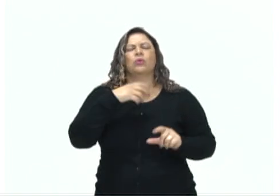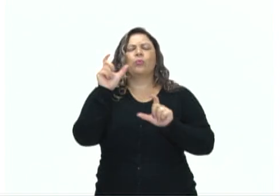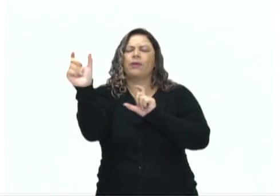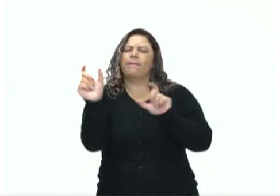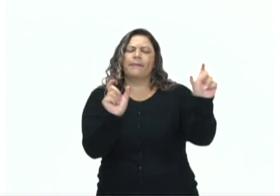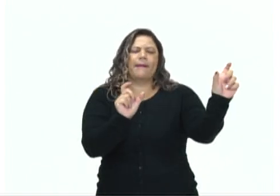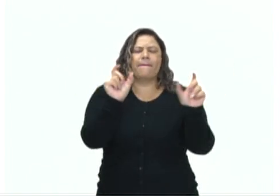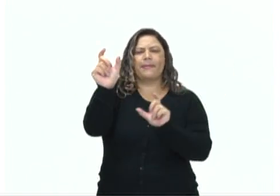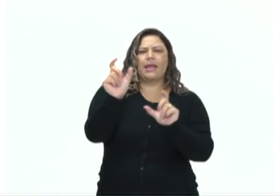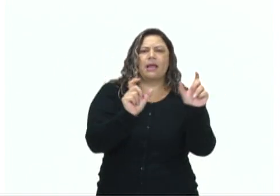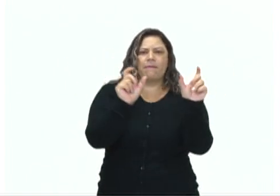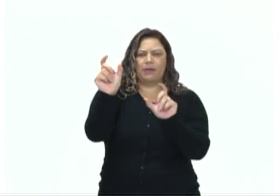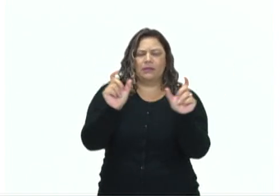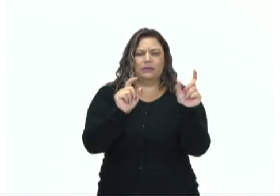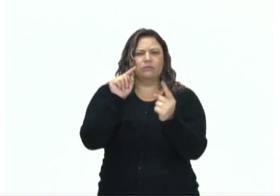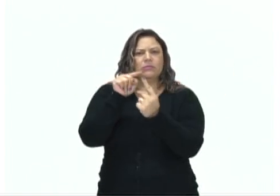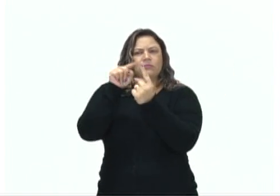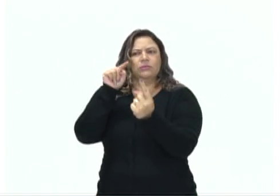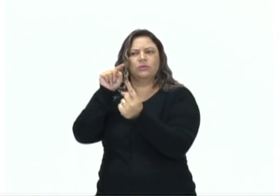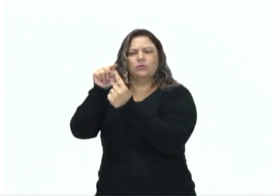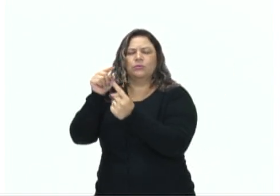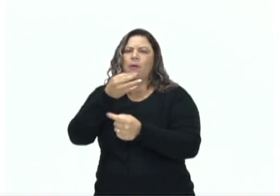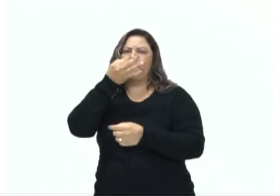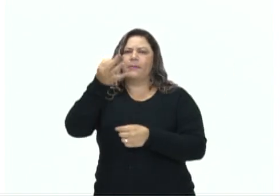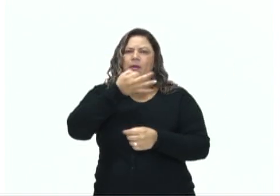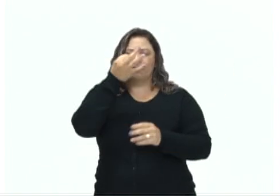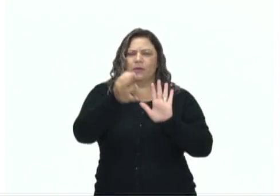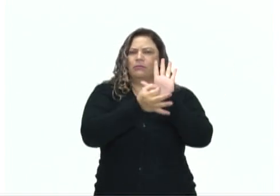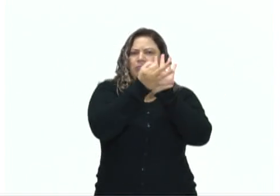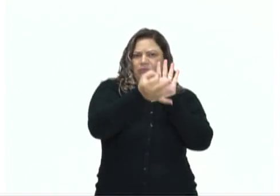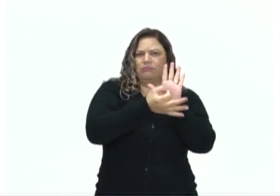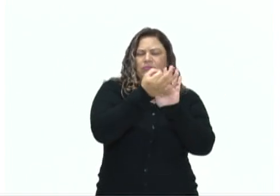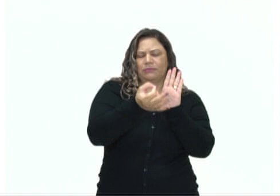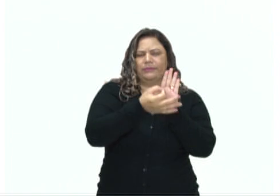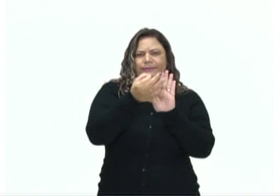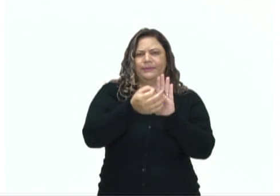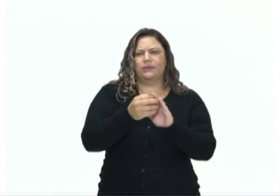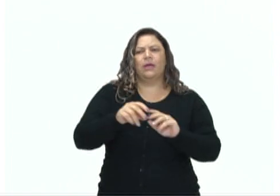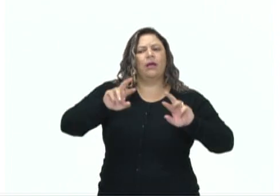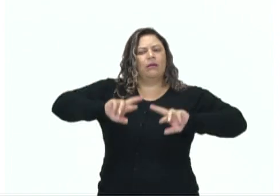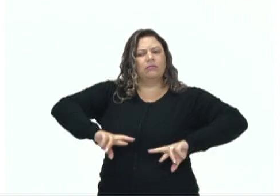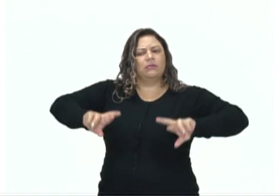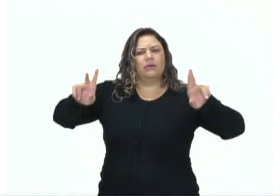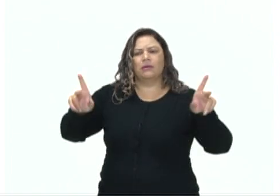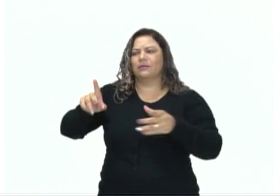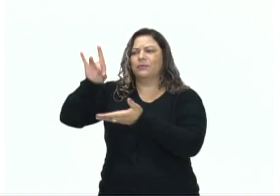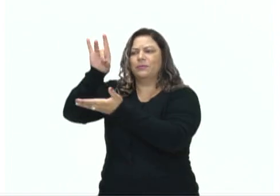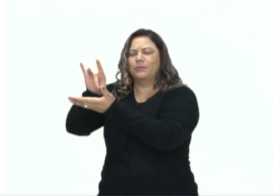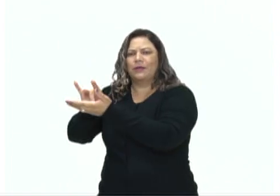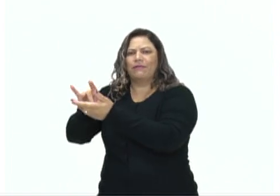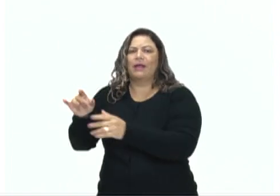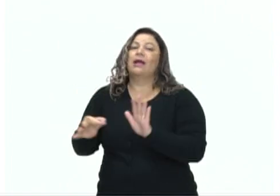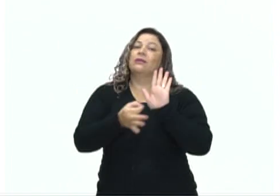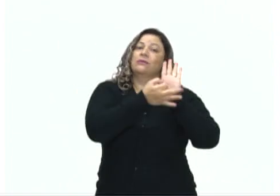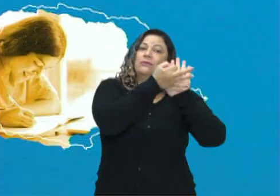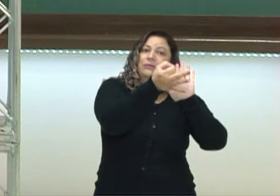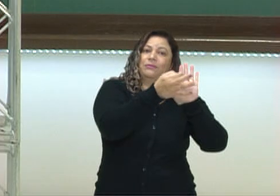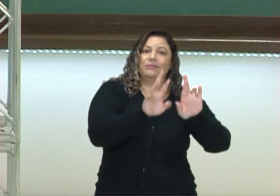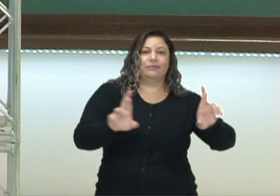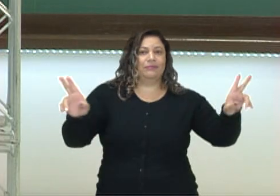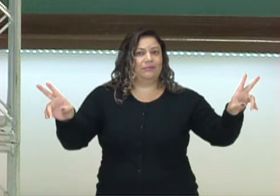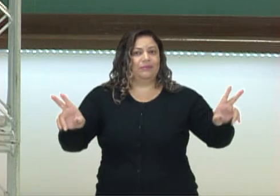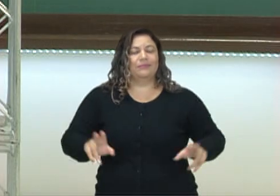palavra, identificamos operadores argumentativos, reconhecemos a diferença entre fato e opinião.